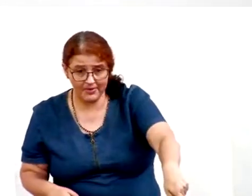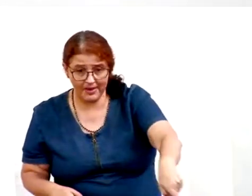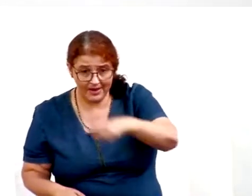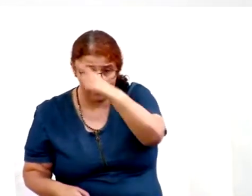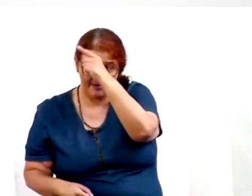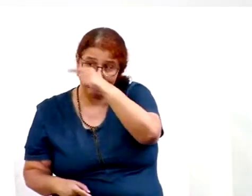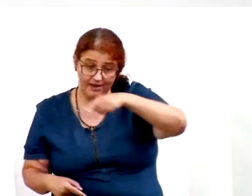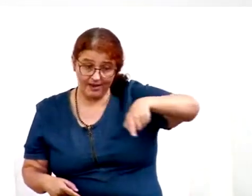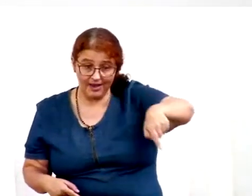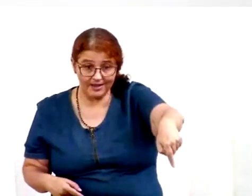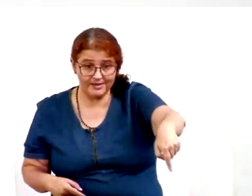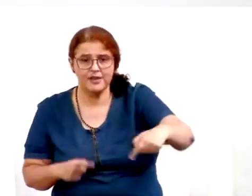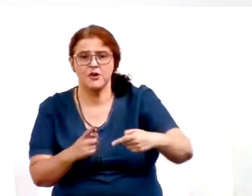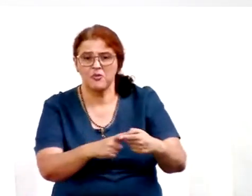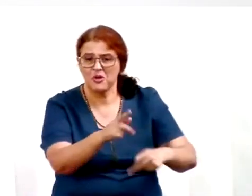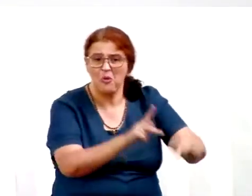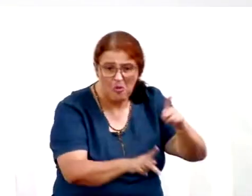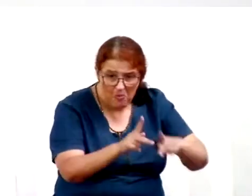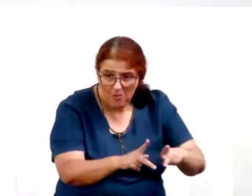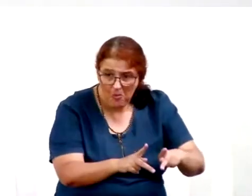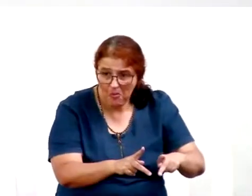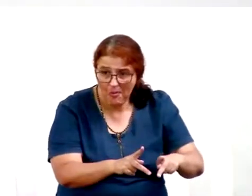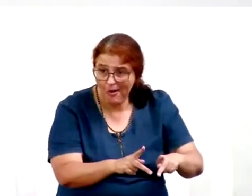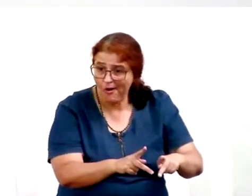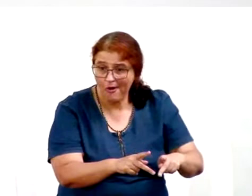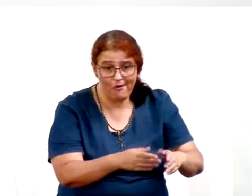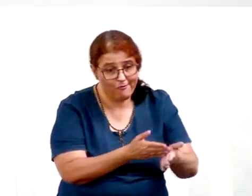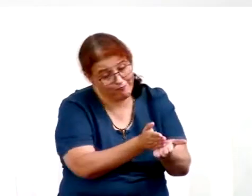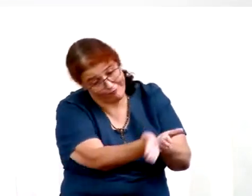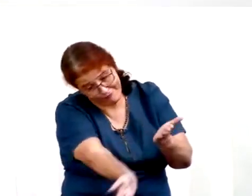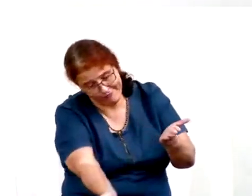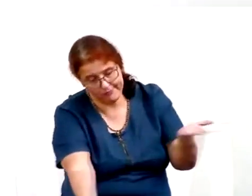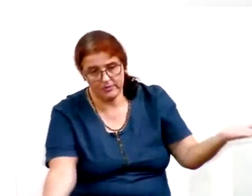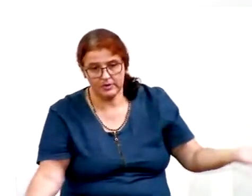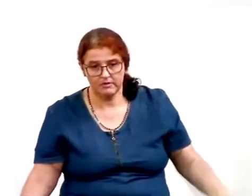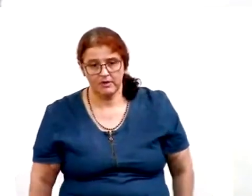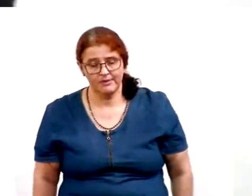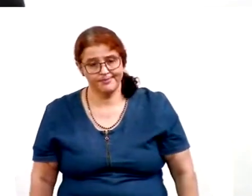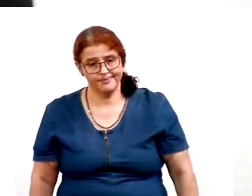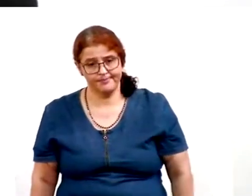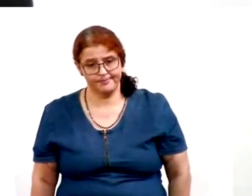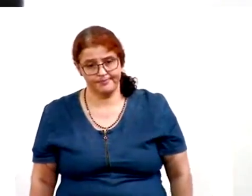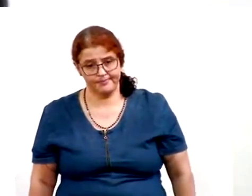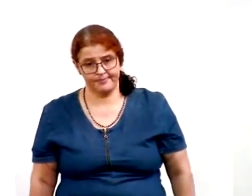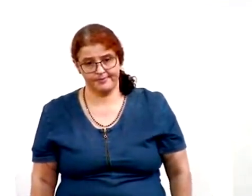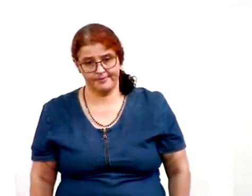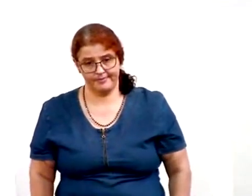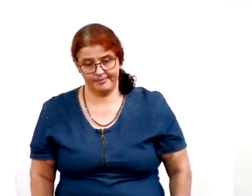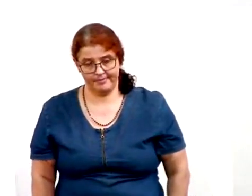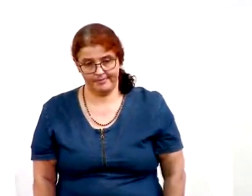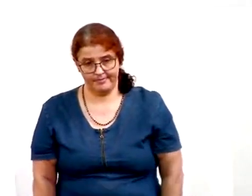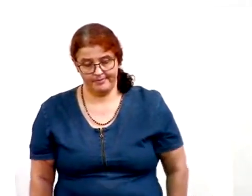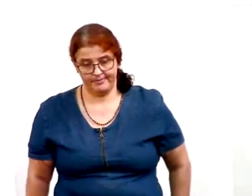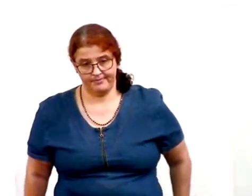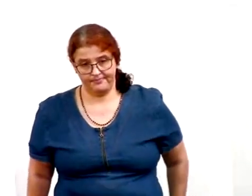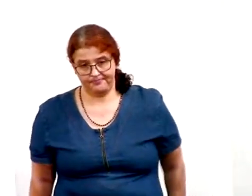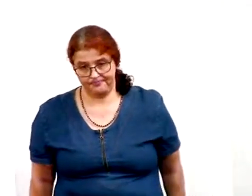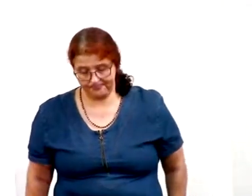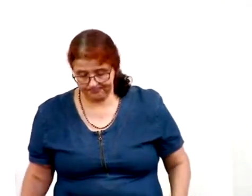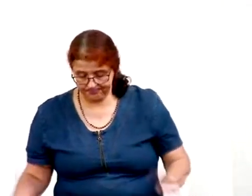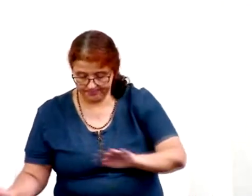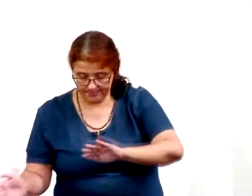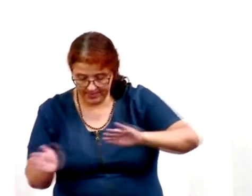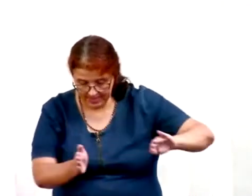Deus. Crentes, o povo de Israel. Paulo então cita pelo menos 3